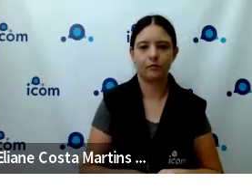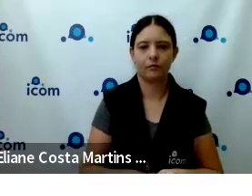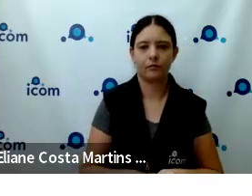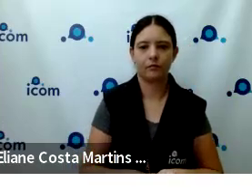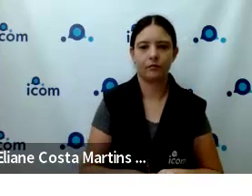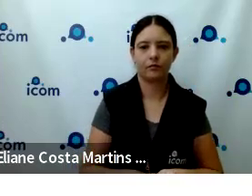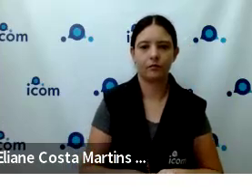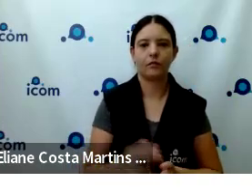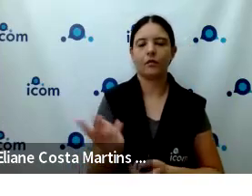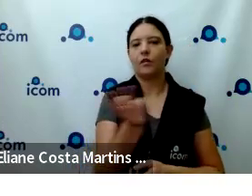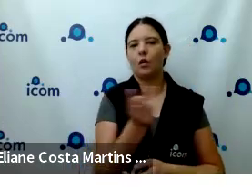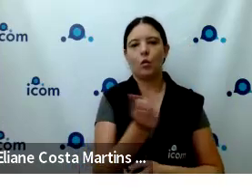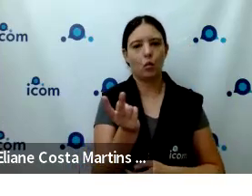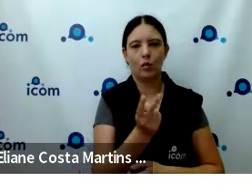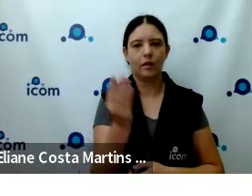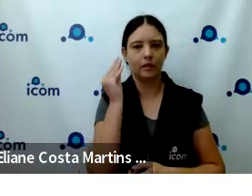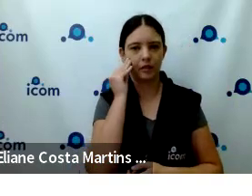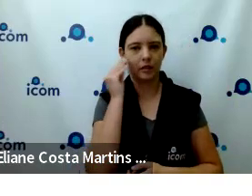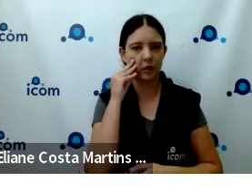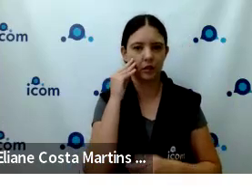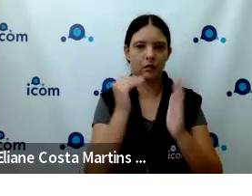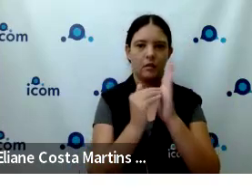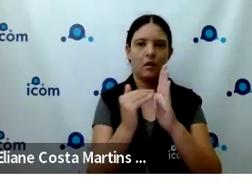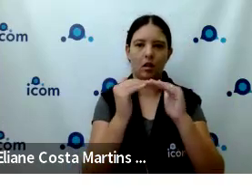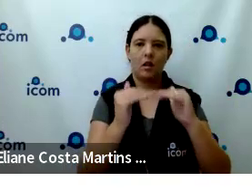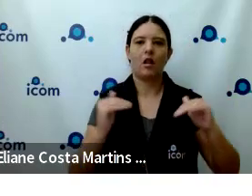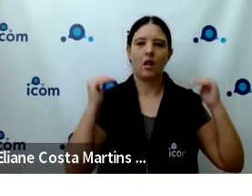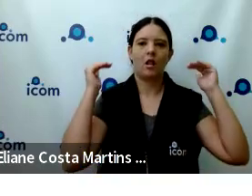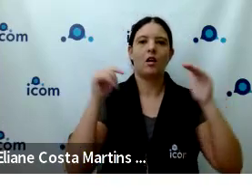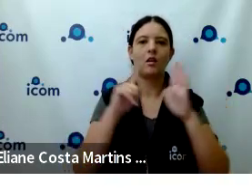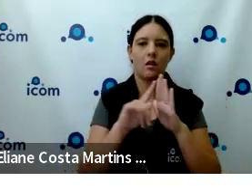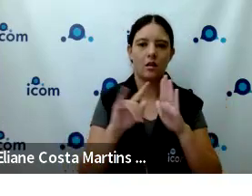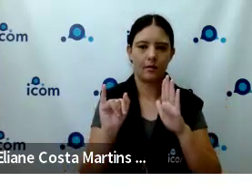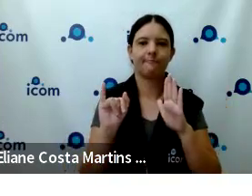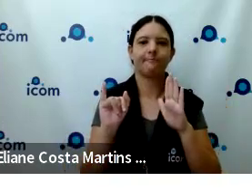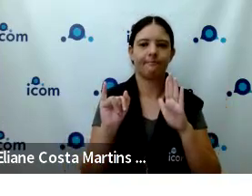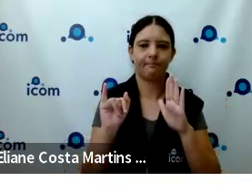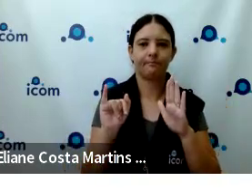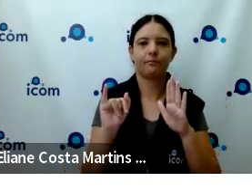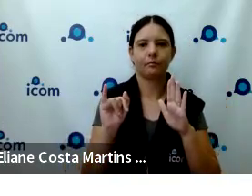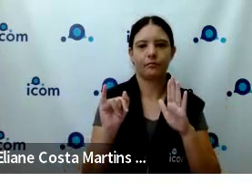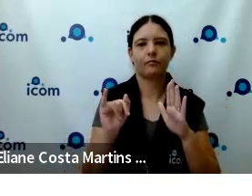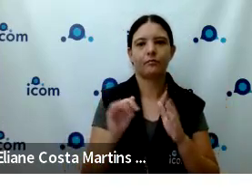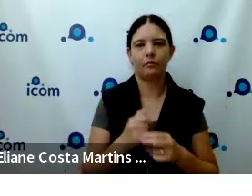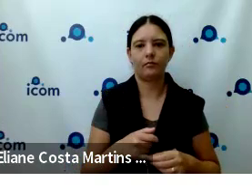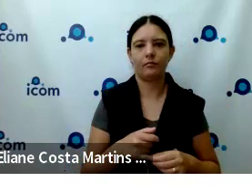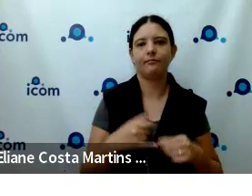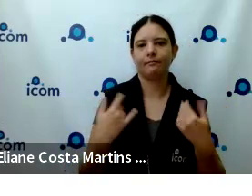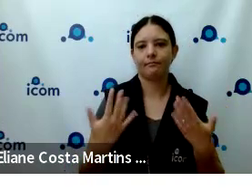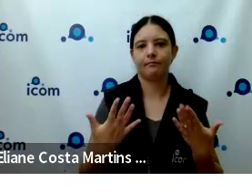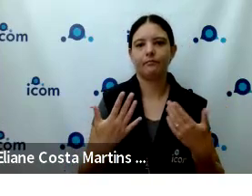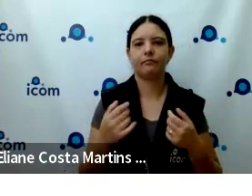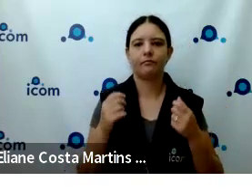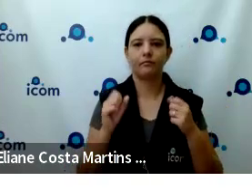ambos tendem a agir para além do que a lei lhes permite, e isso deságua